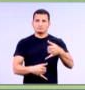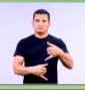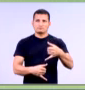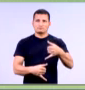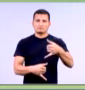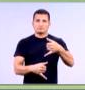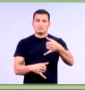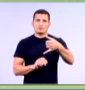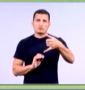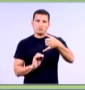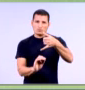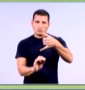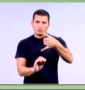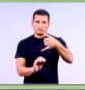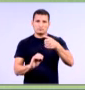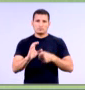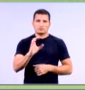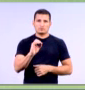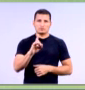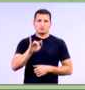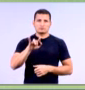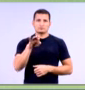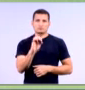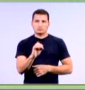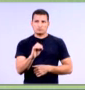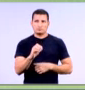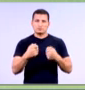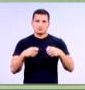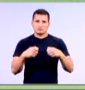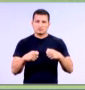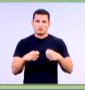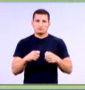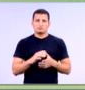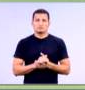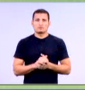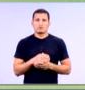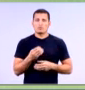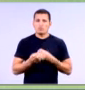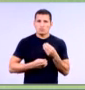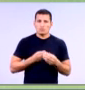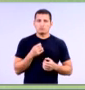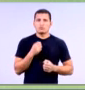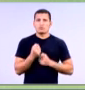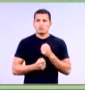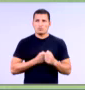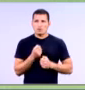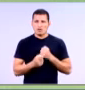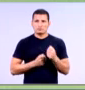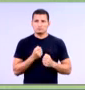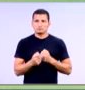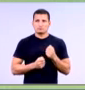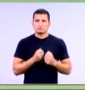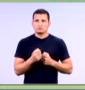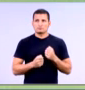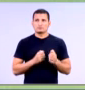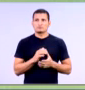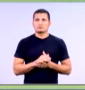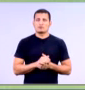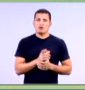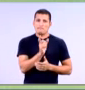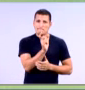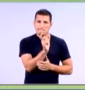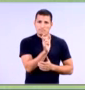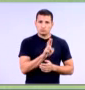todo o código necessário para implementar a ação de correr com base nos seguintes parâmetros, né? Ou